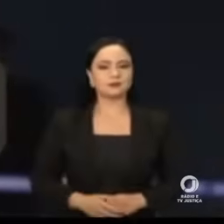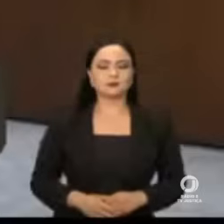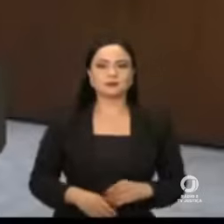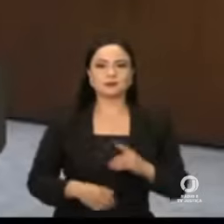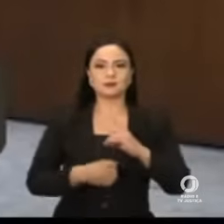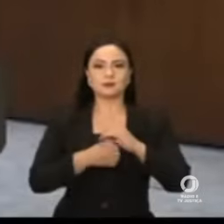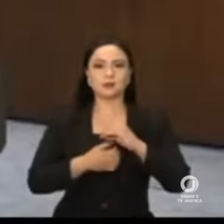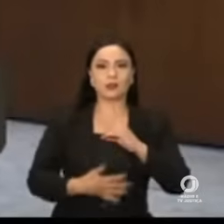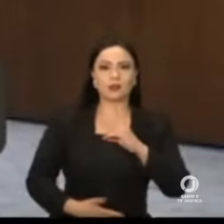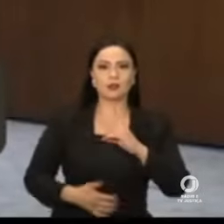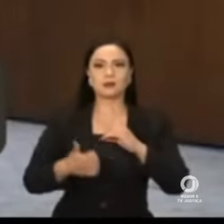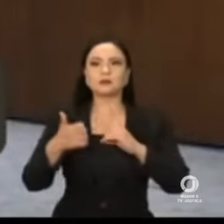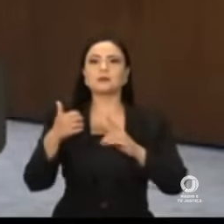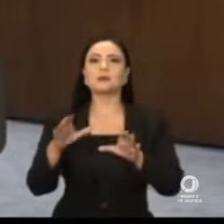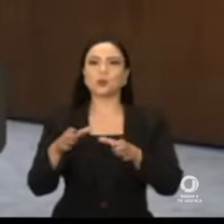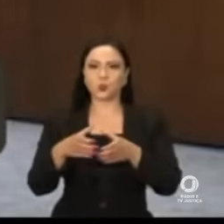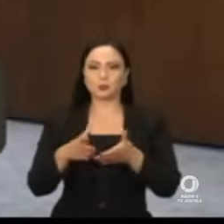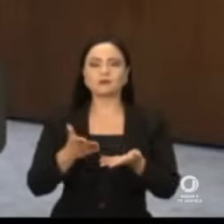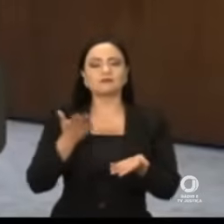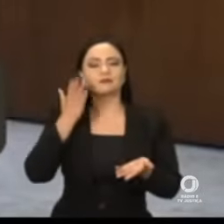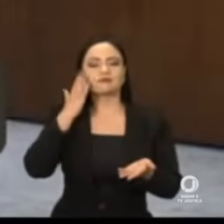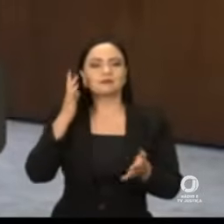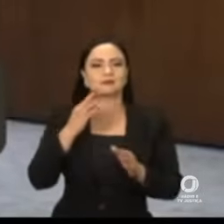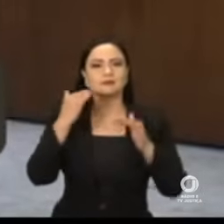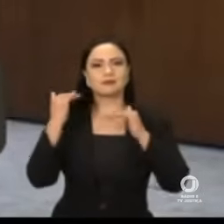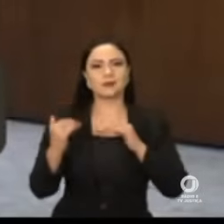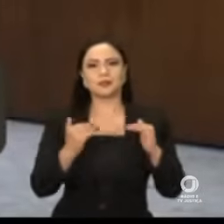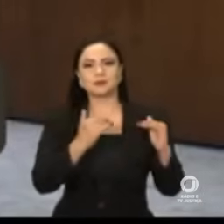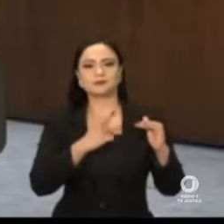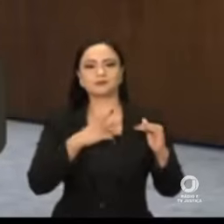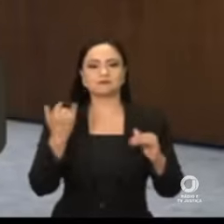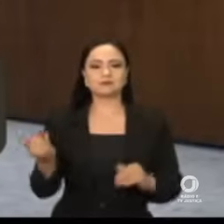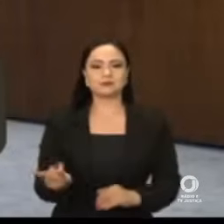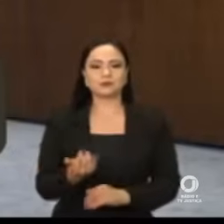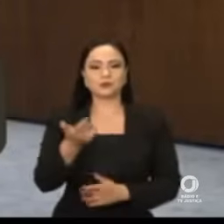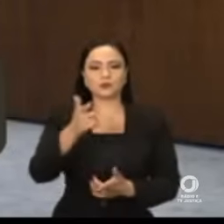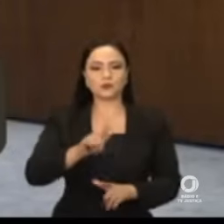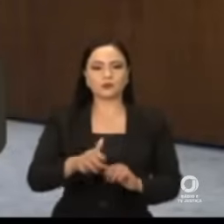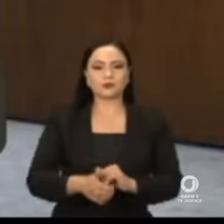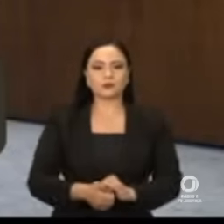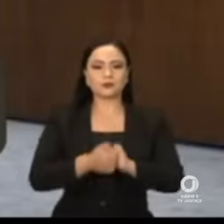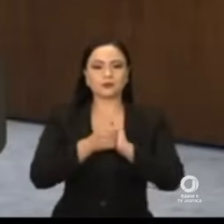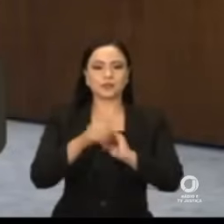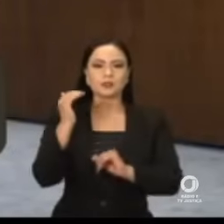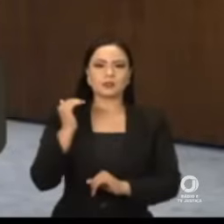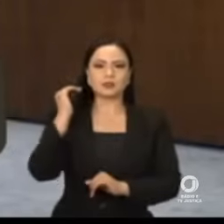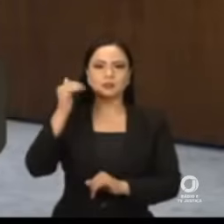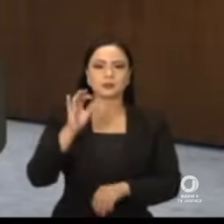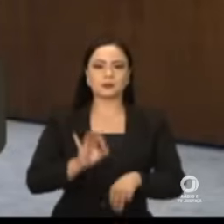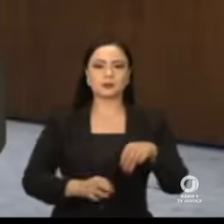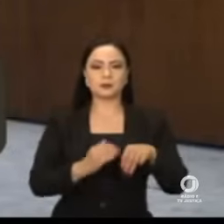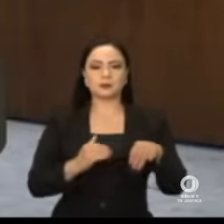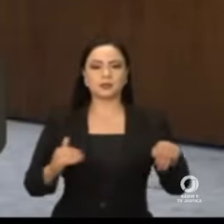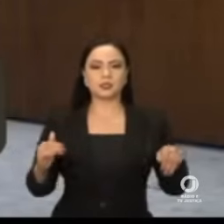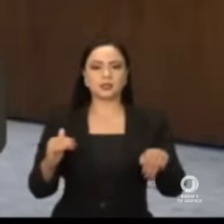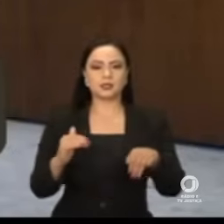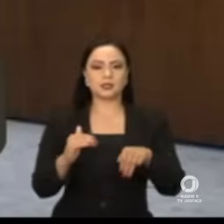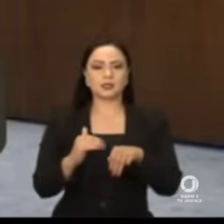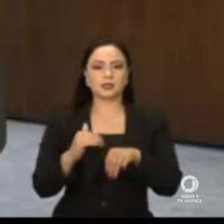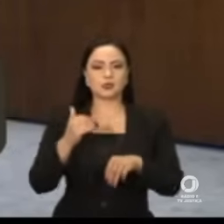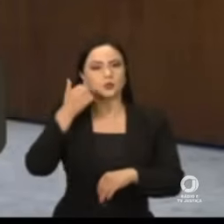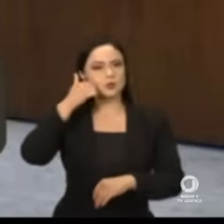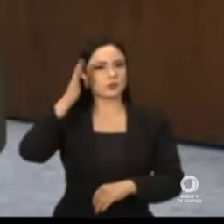primeira turma, Vossa Excelência sabe do respeito e da consideração. Mais uma vez, cumprimento Vossa Excelência, excelentíssimo ministro Luiz